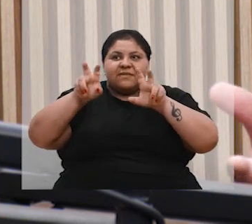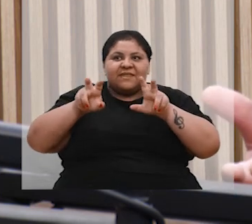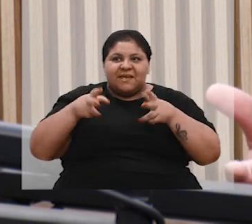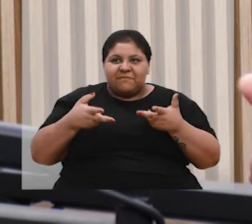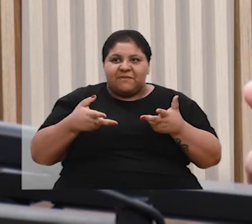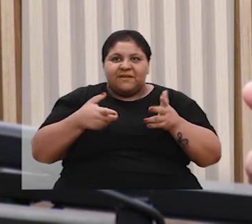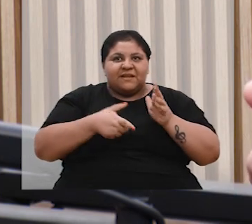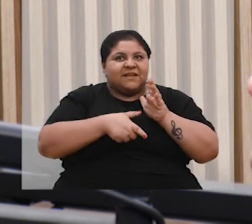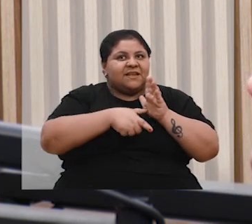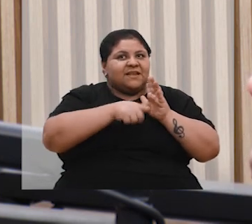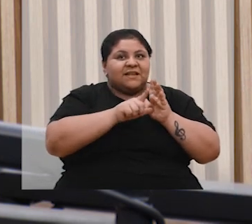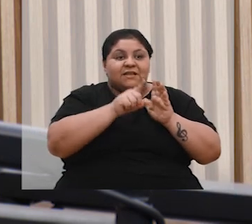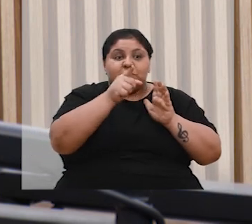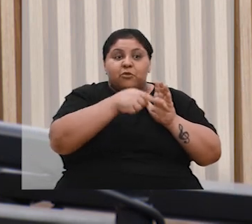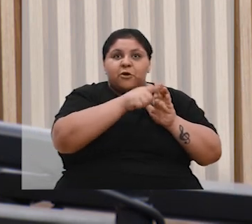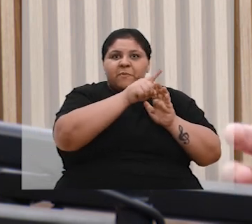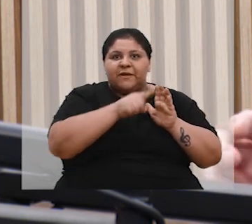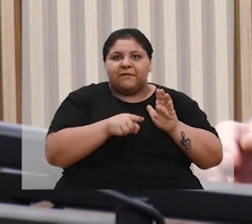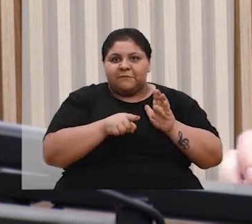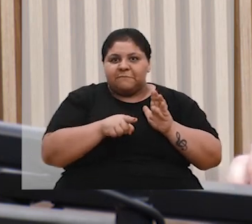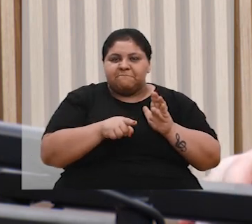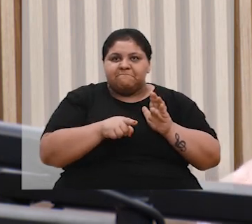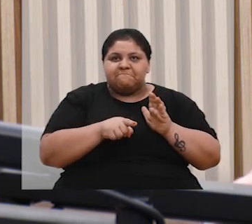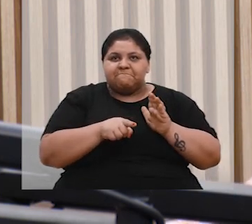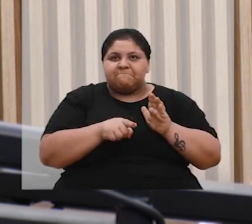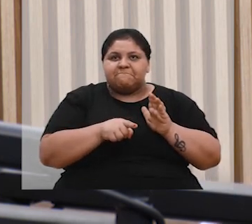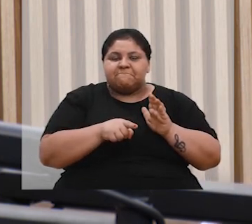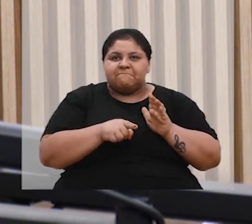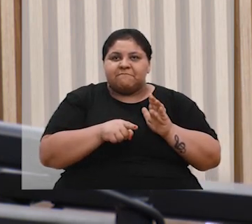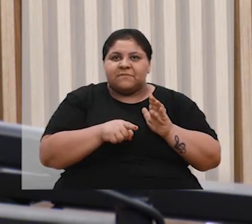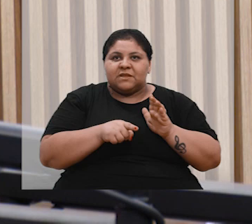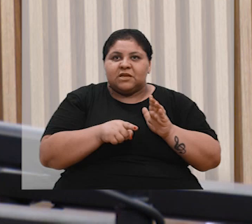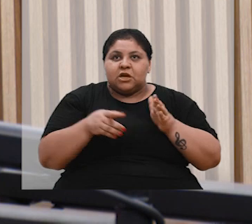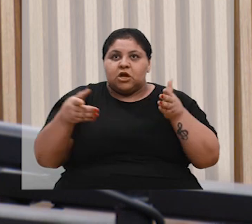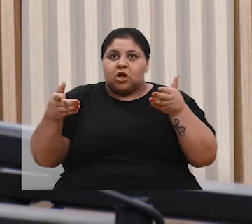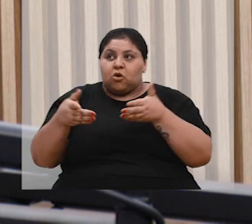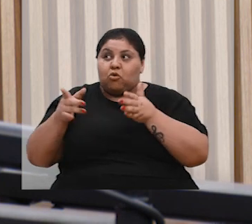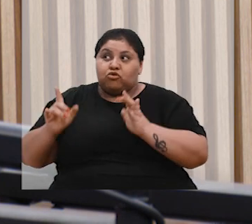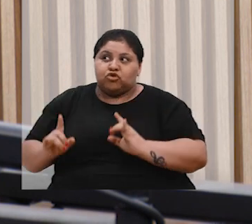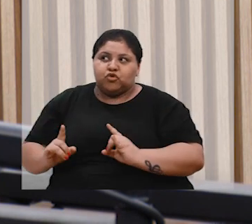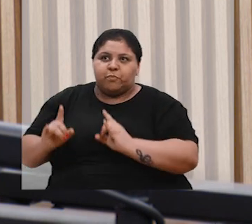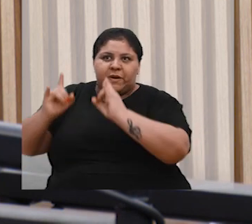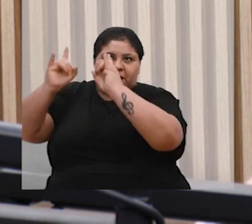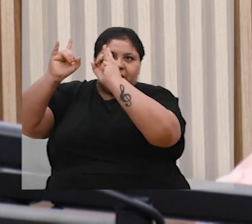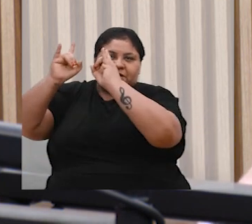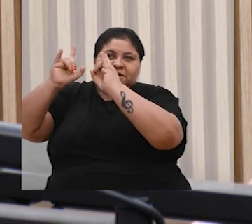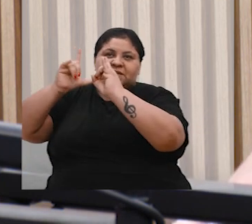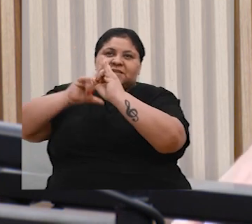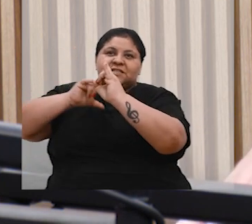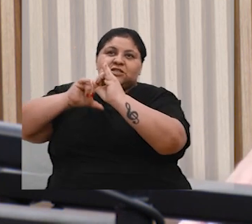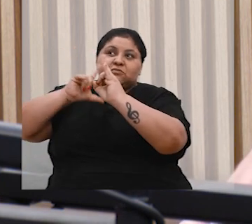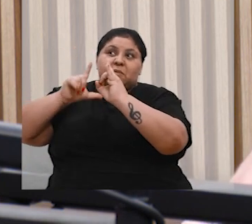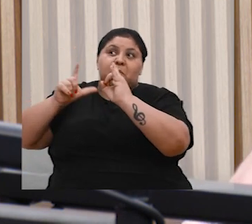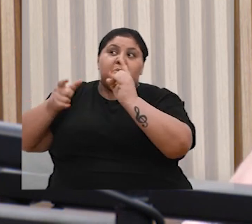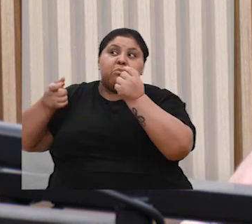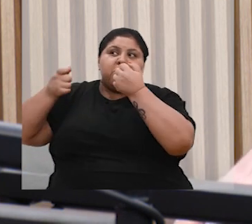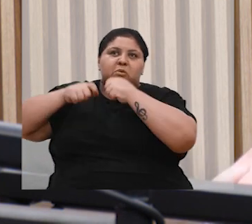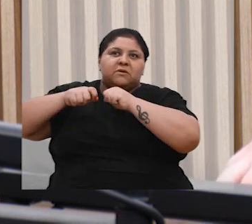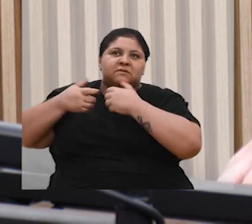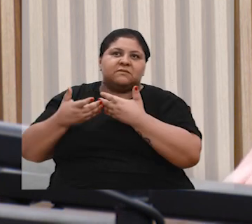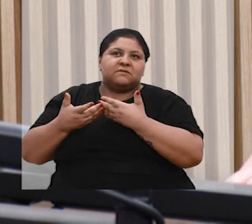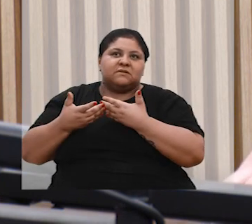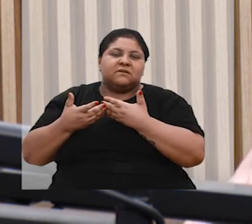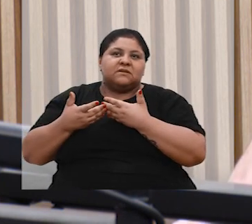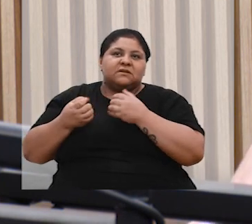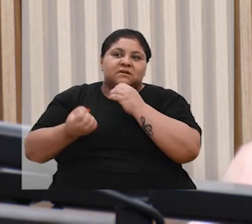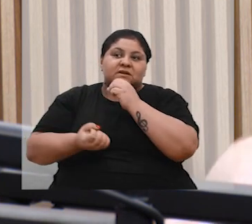então eram velados. E aqui, né, onde hoje está o prédio, havia uma possibilidade